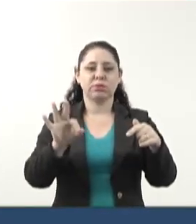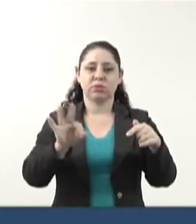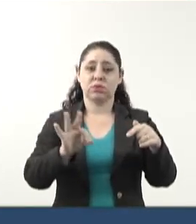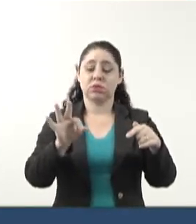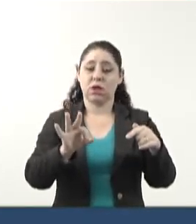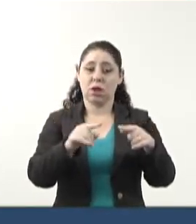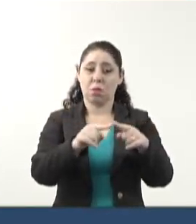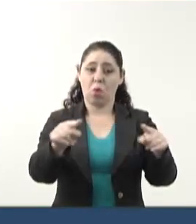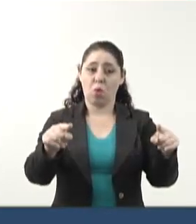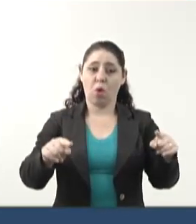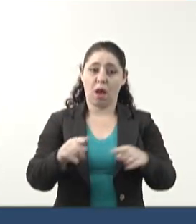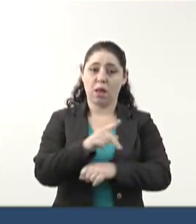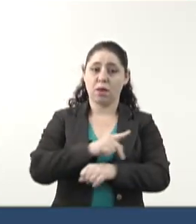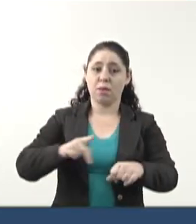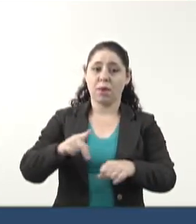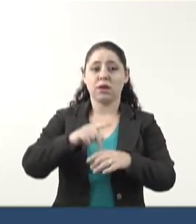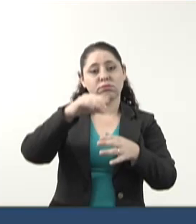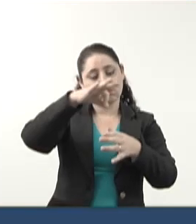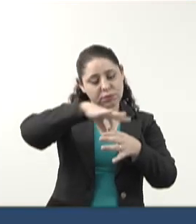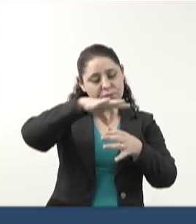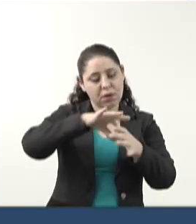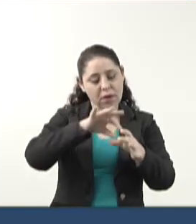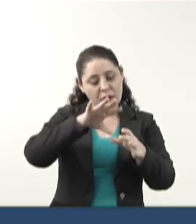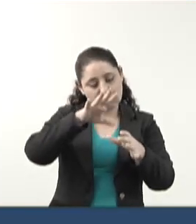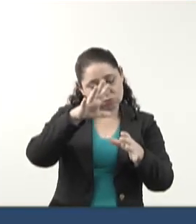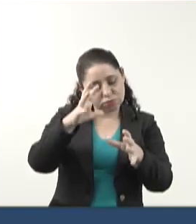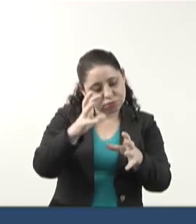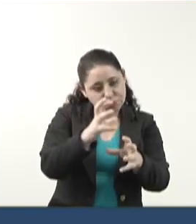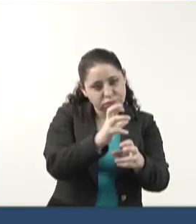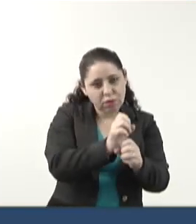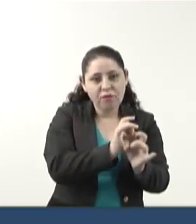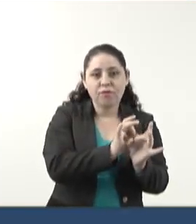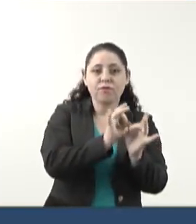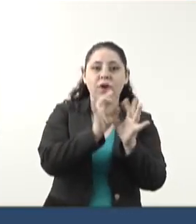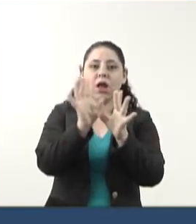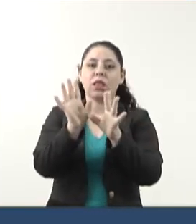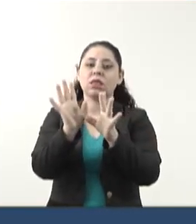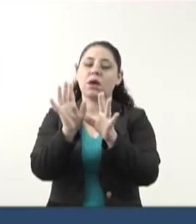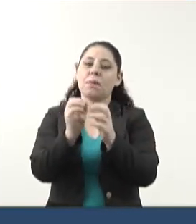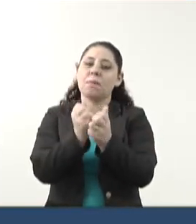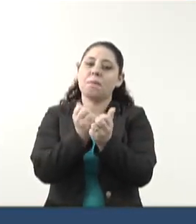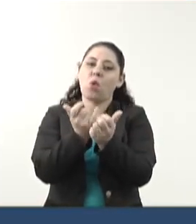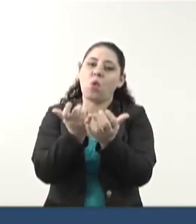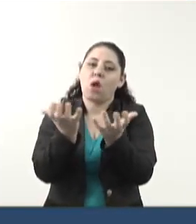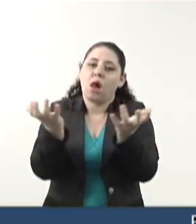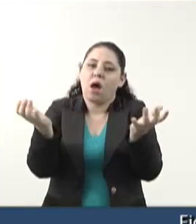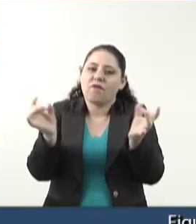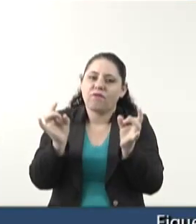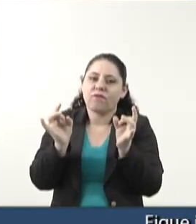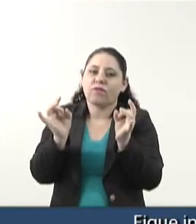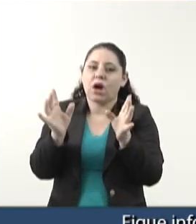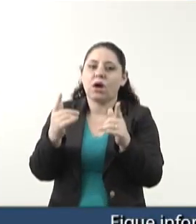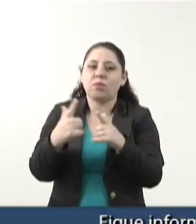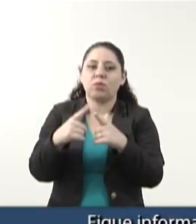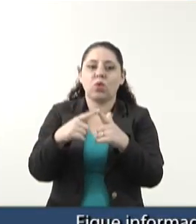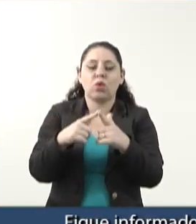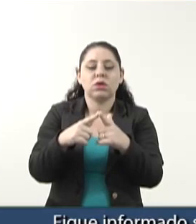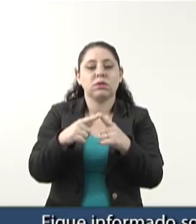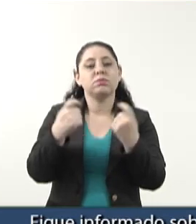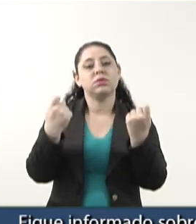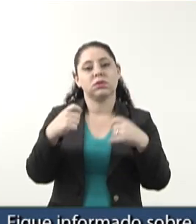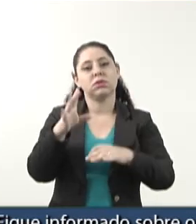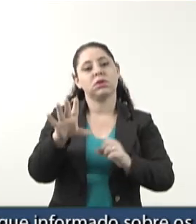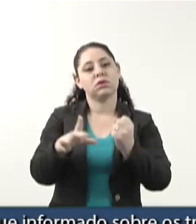7% do território nacional para plantar e ser um dos maiores celeiros de produção, nós temos que ter pelo menos segurança